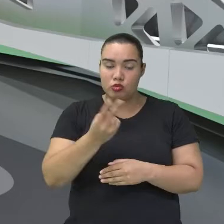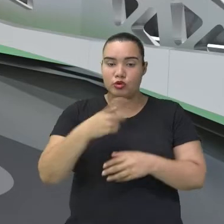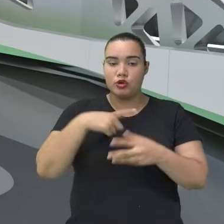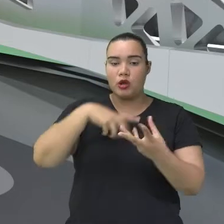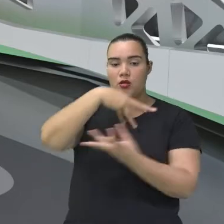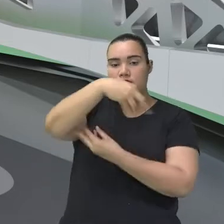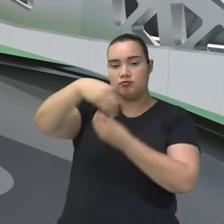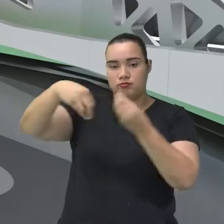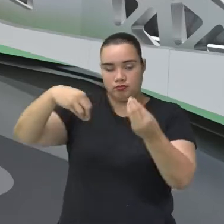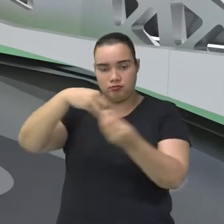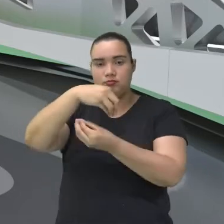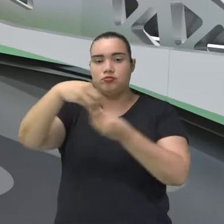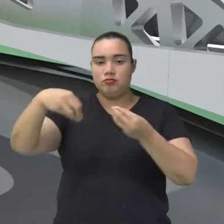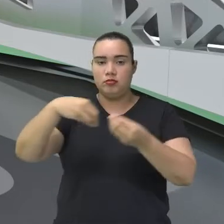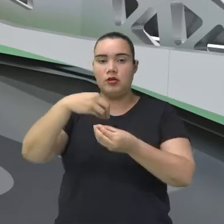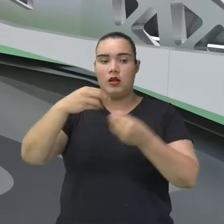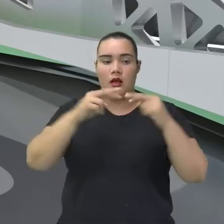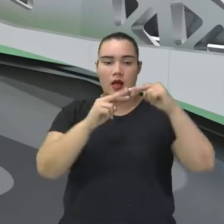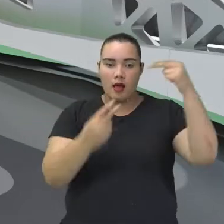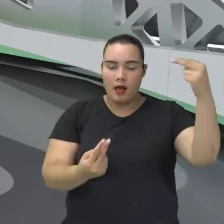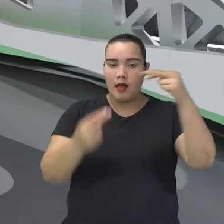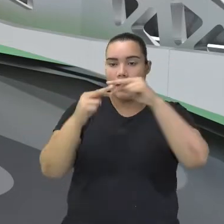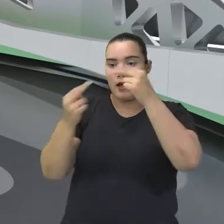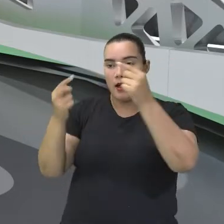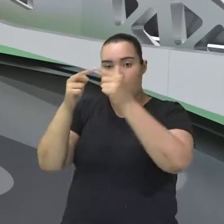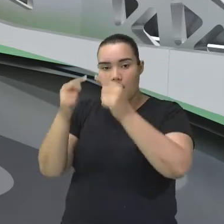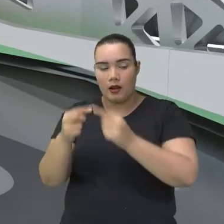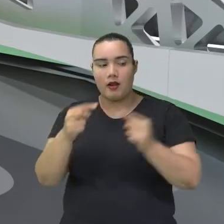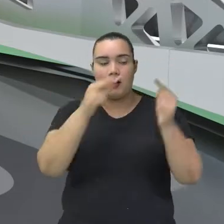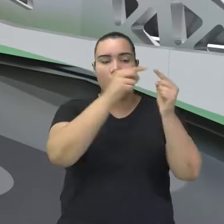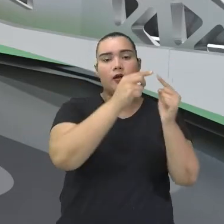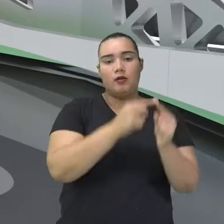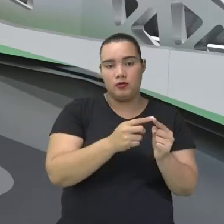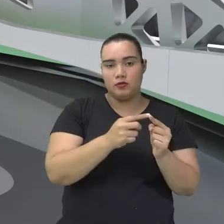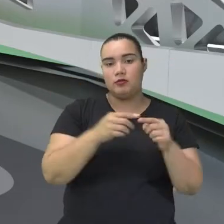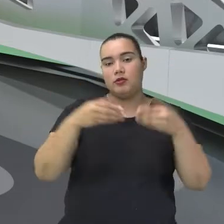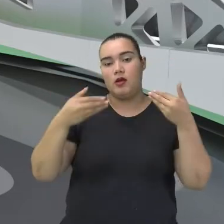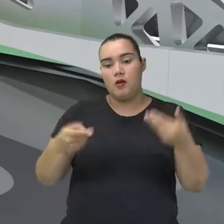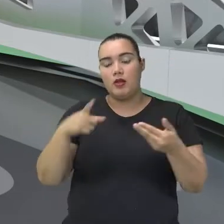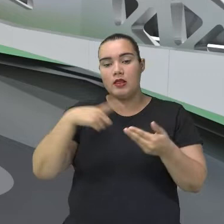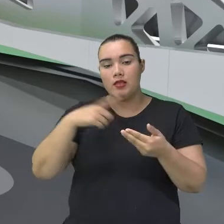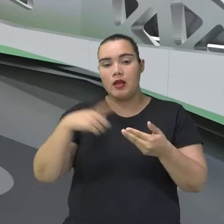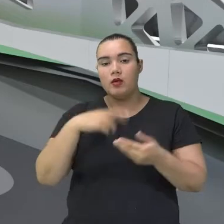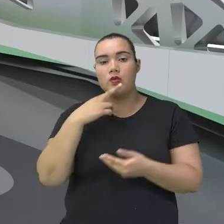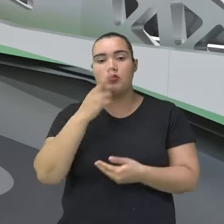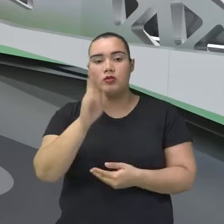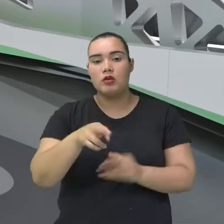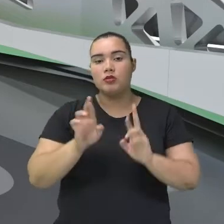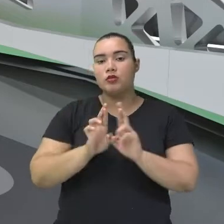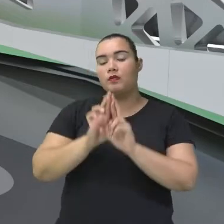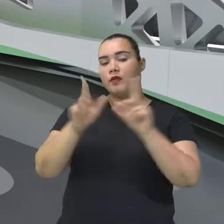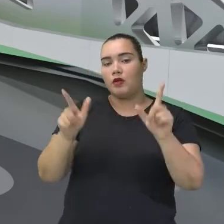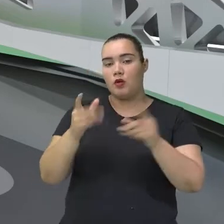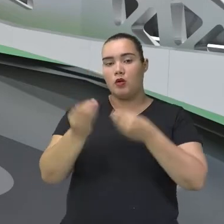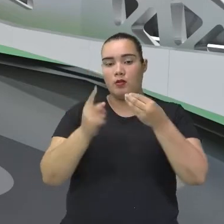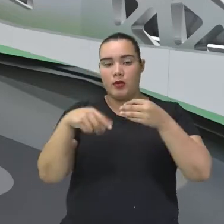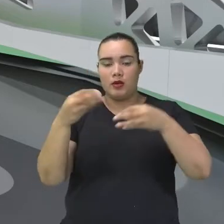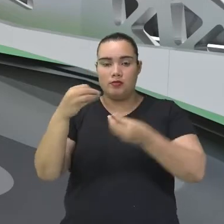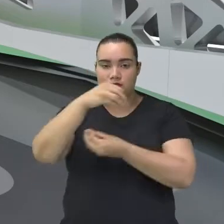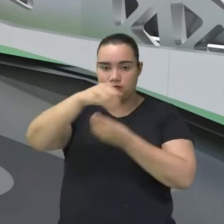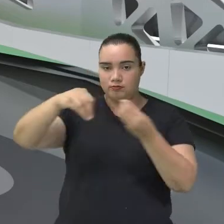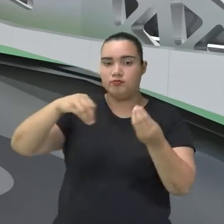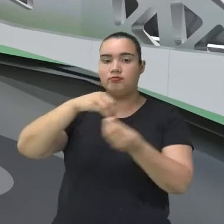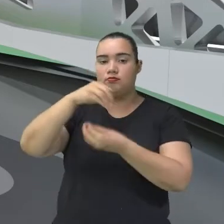interagem e vocês viram que há formatos diferentes que é um resultado dessa interação. Esse tipo